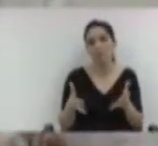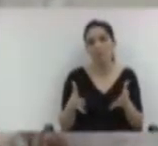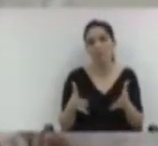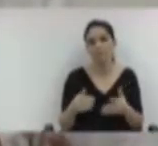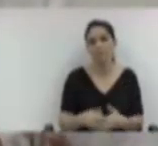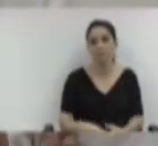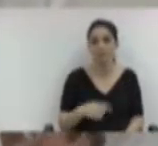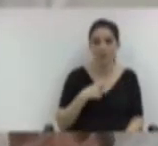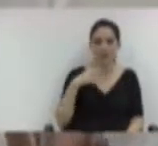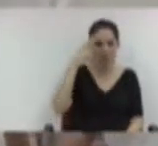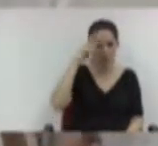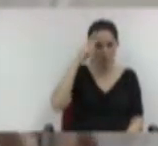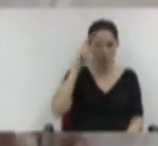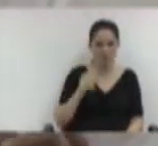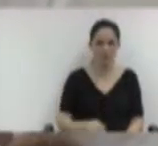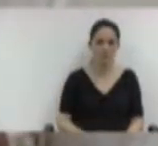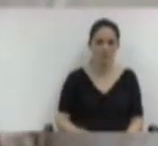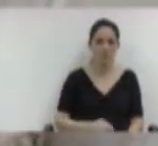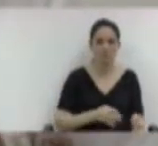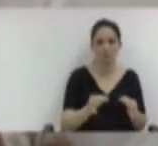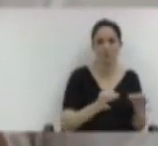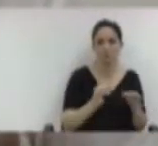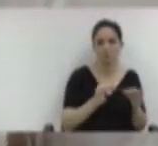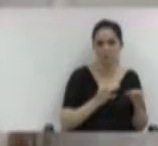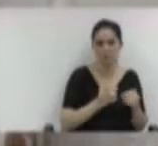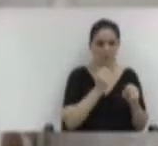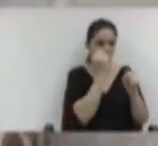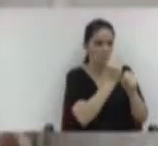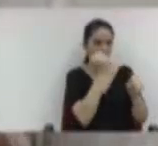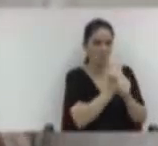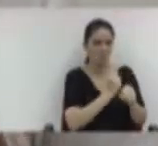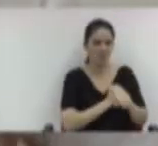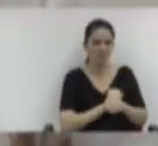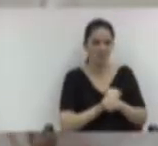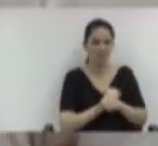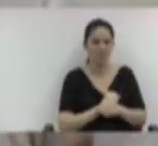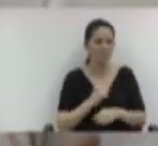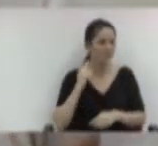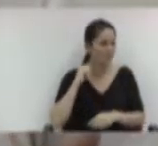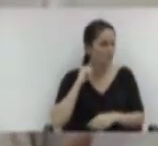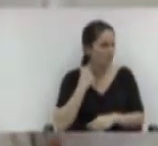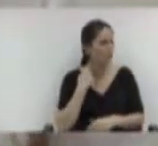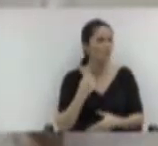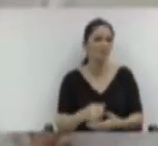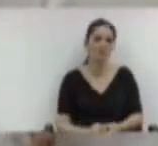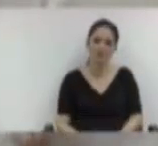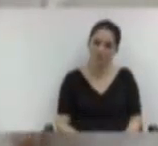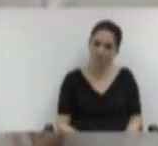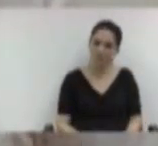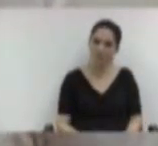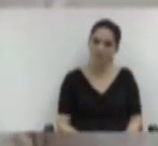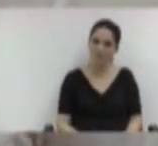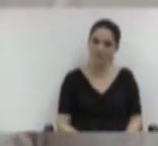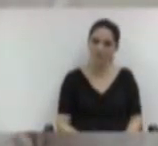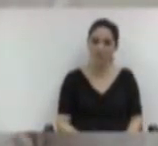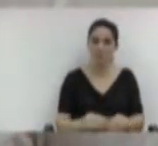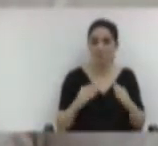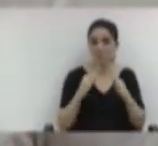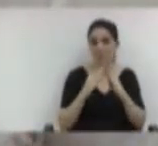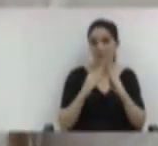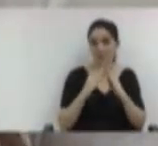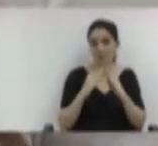que uma vez nós estávamos fazendo uma reforma lá no Parque Porto, quando meu irmão disse, nossa, coisa nojenta. Eu falei, você quer então que a casa fique sem